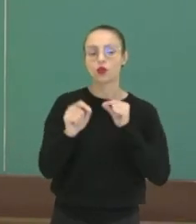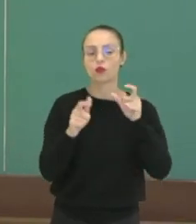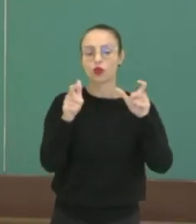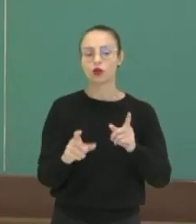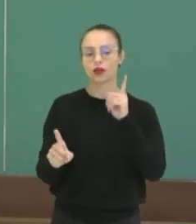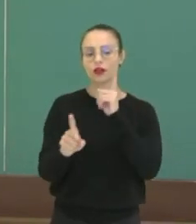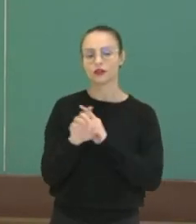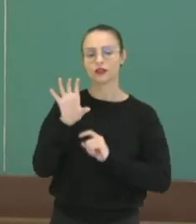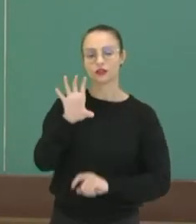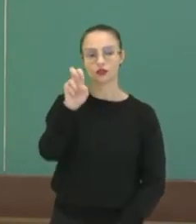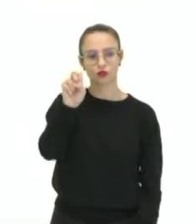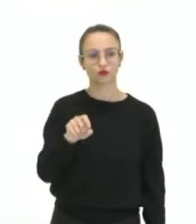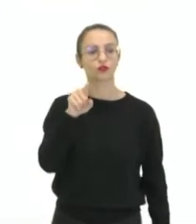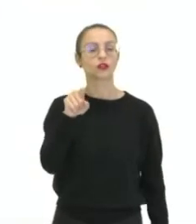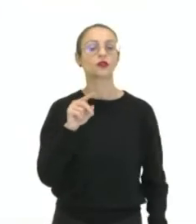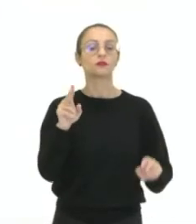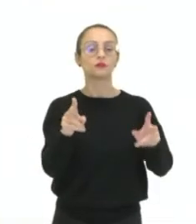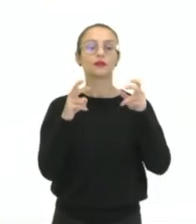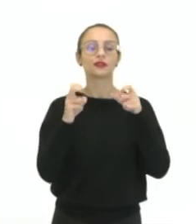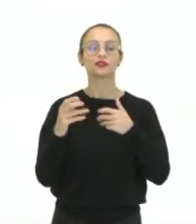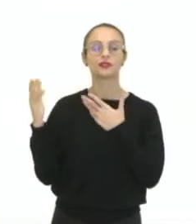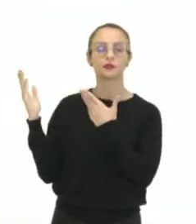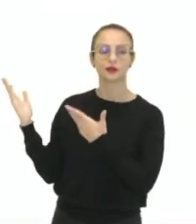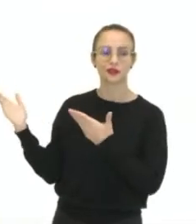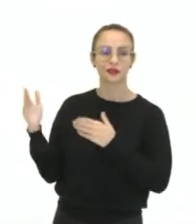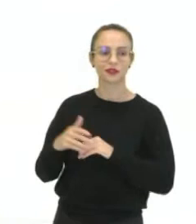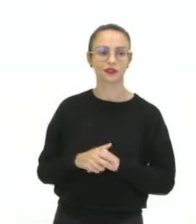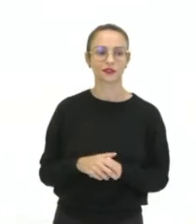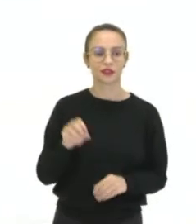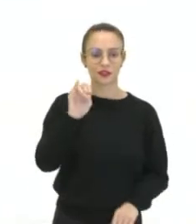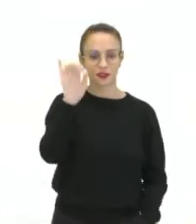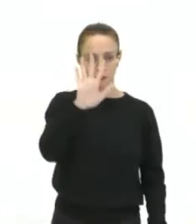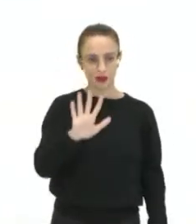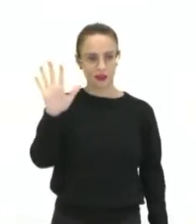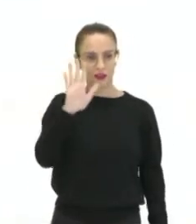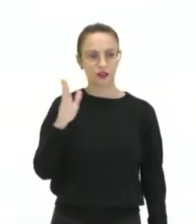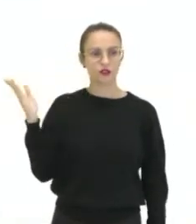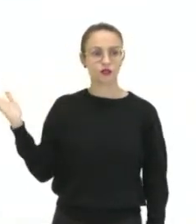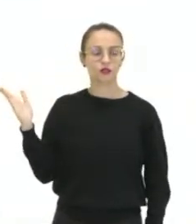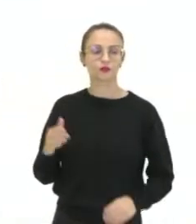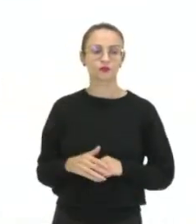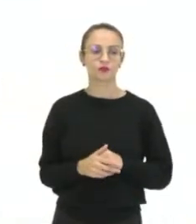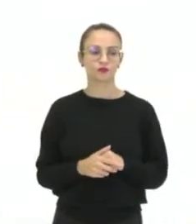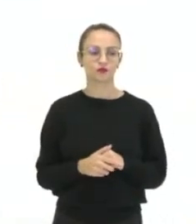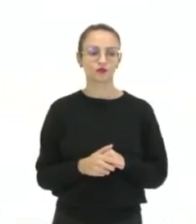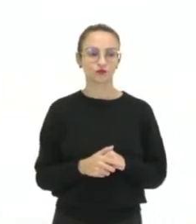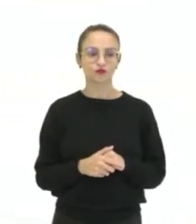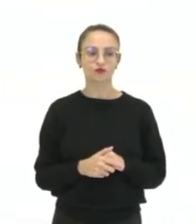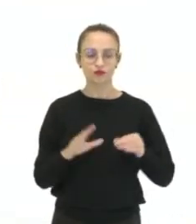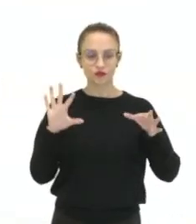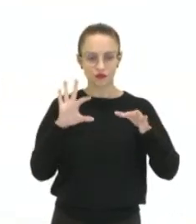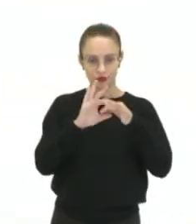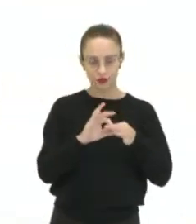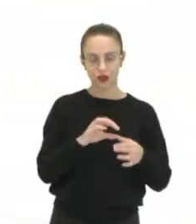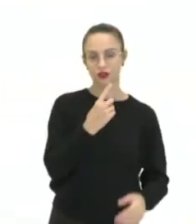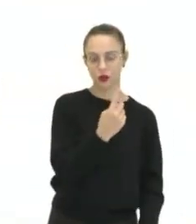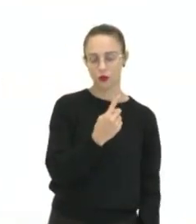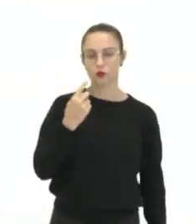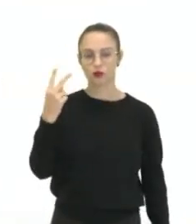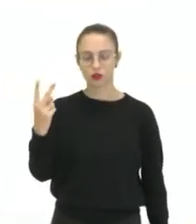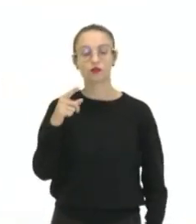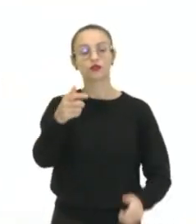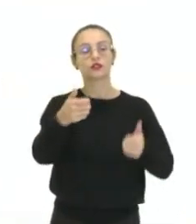sul. Então vocês vão observar ali as imagens, né? Com base na figura 1 e na 2 ali, vocês